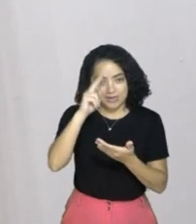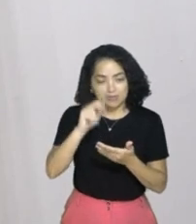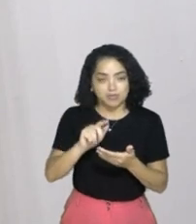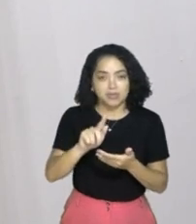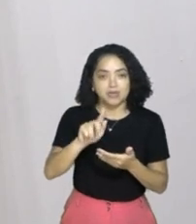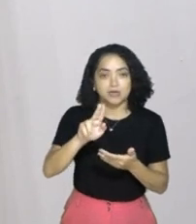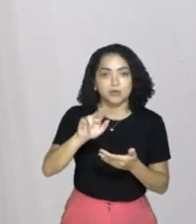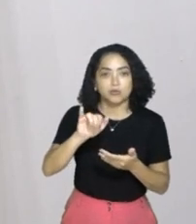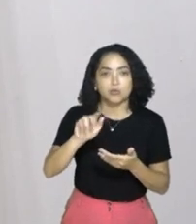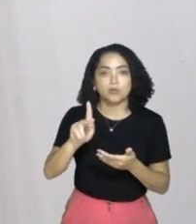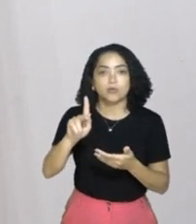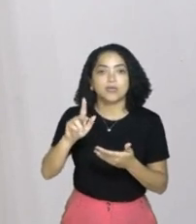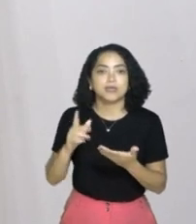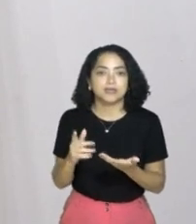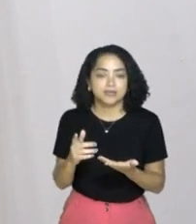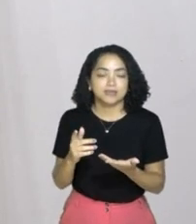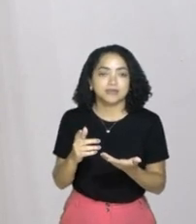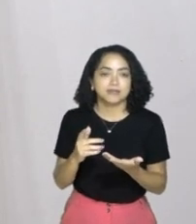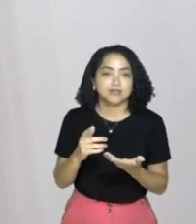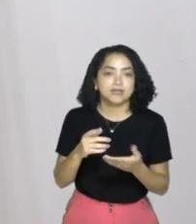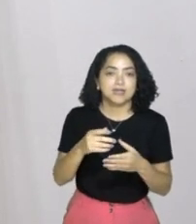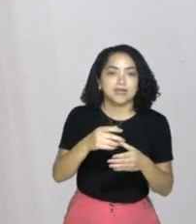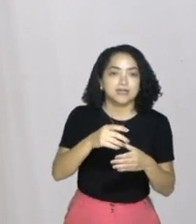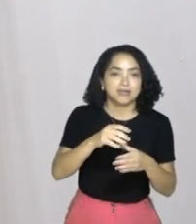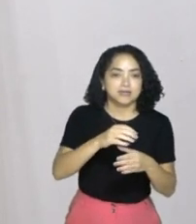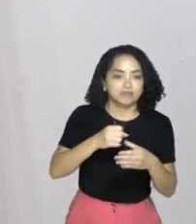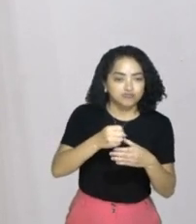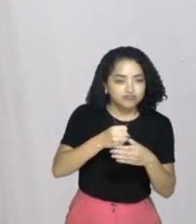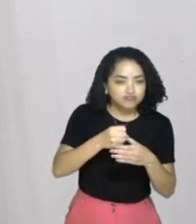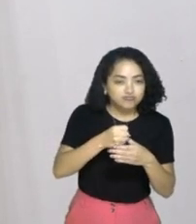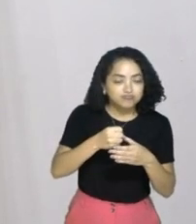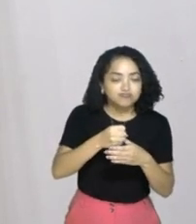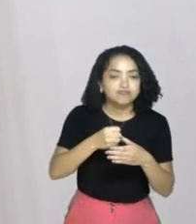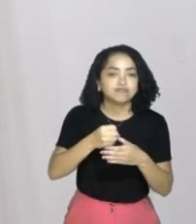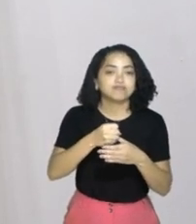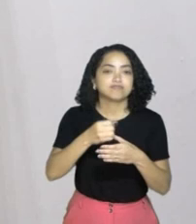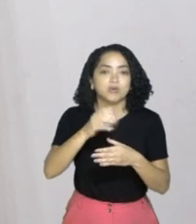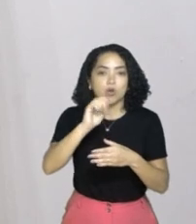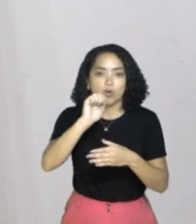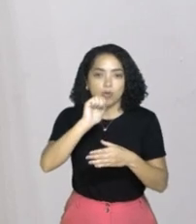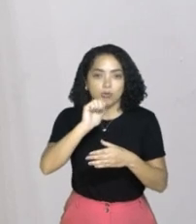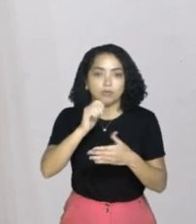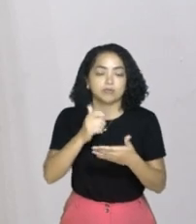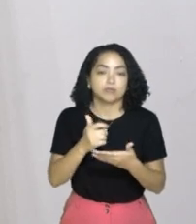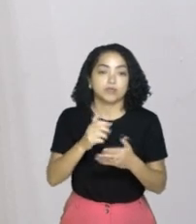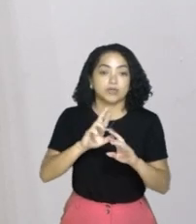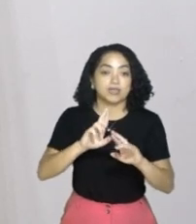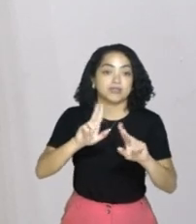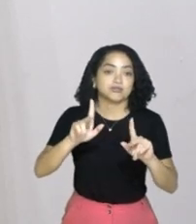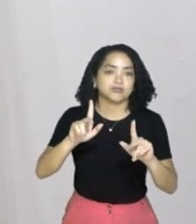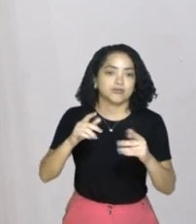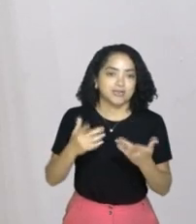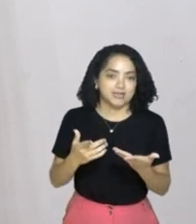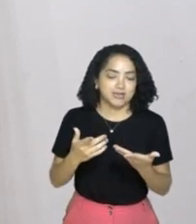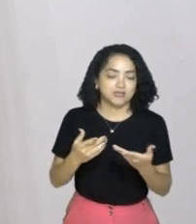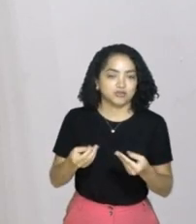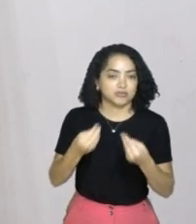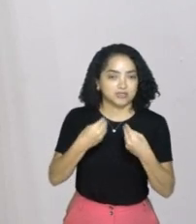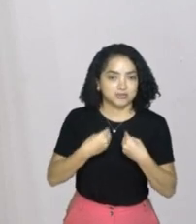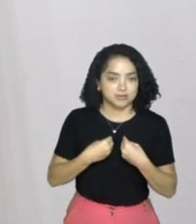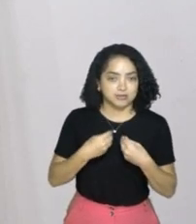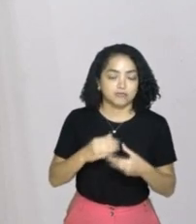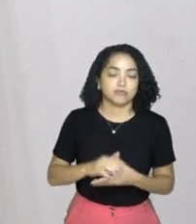professor e alá e fazia e para nós era uma festa porque eram algo diferente que nós recebíamos